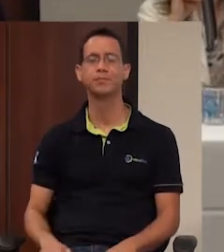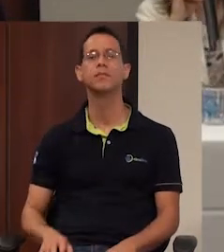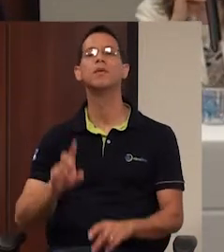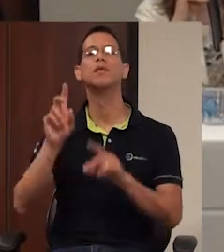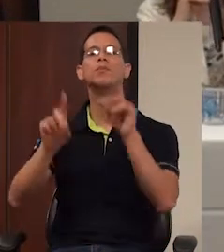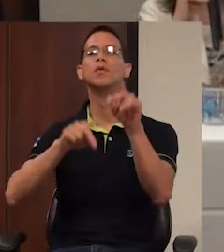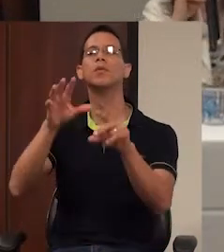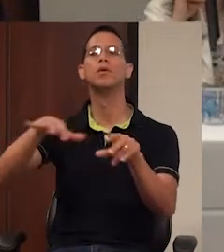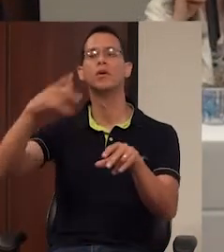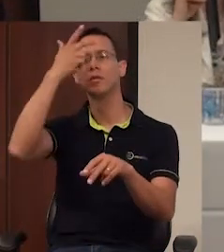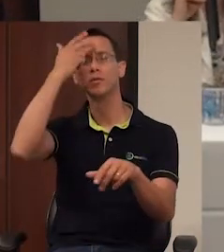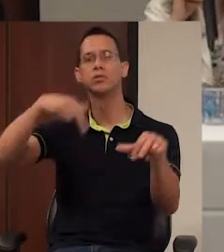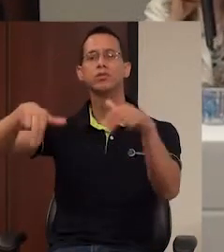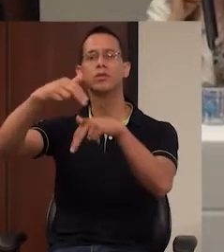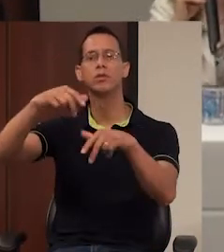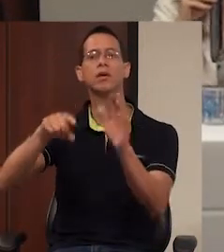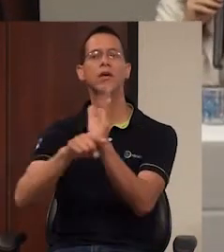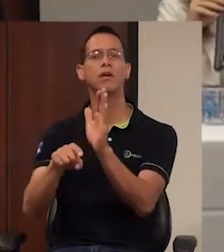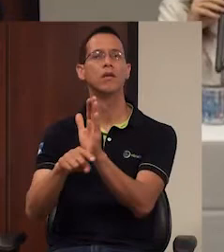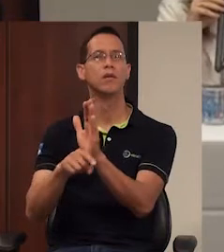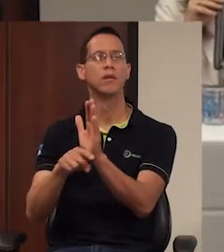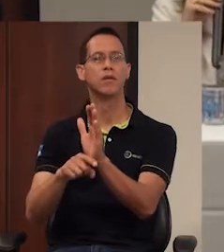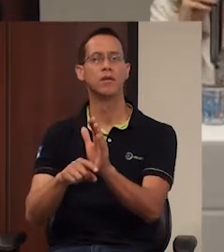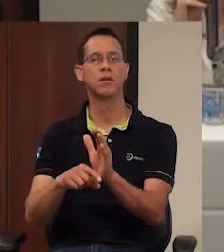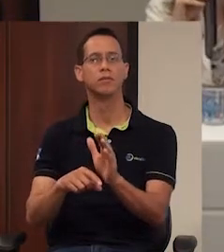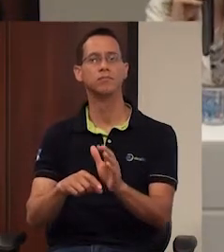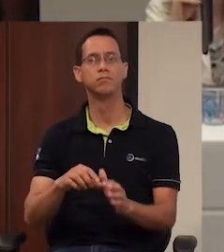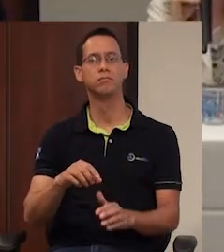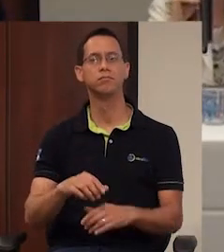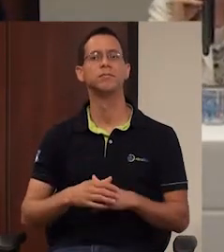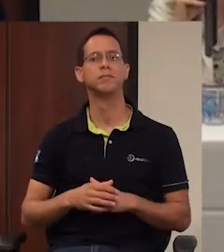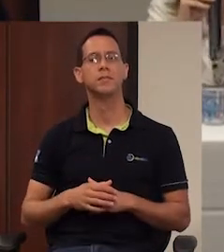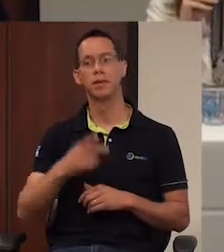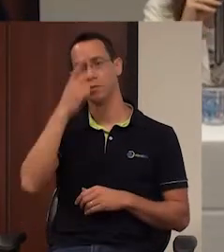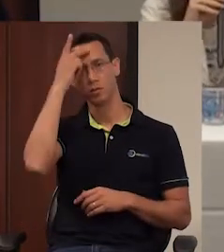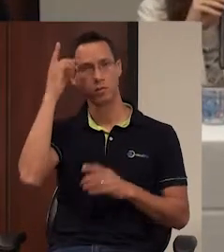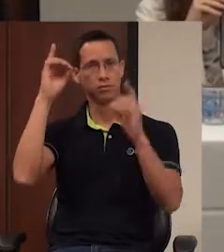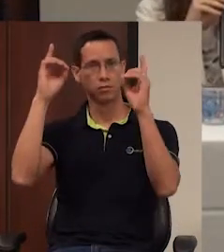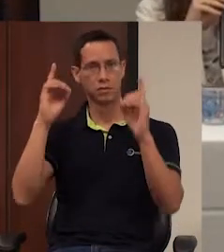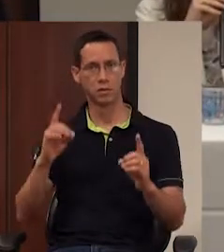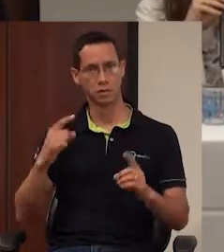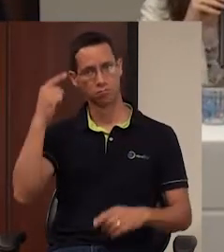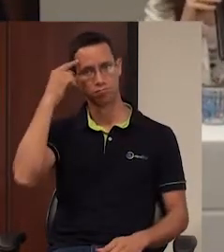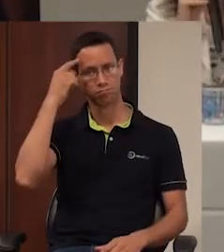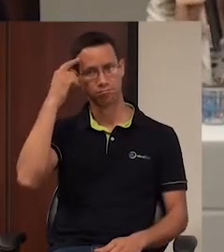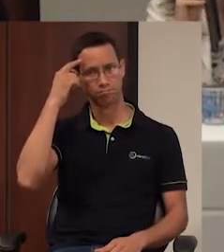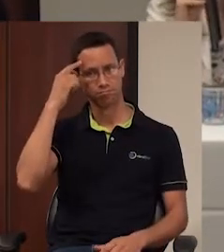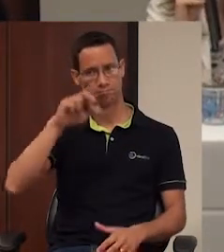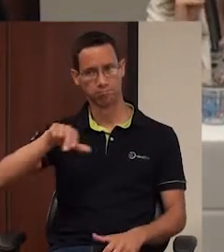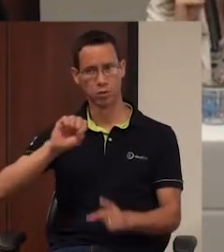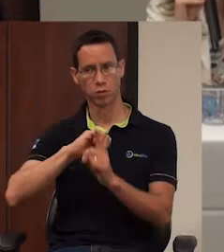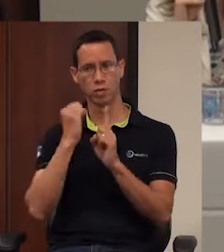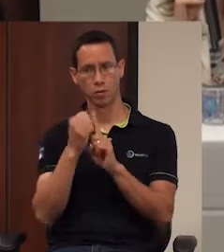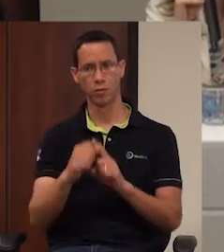público-alvo? Quem são as pessoas apoiadas na Suécia por meio dos ombudsmans pessoais? Pessoas com deficiência psicossocial.